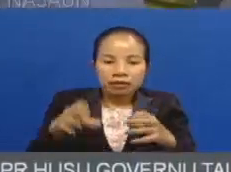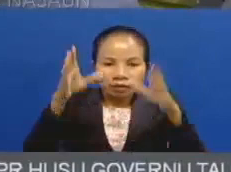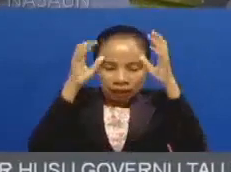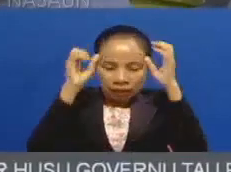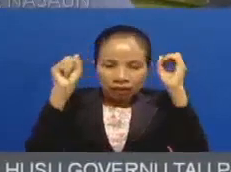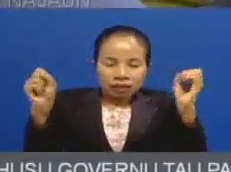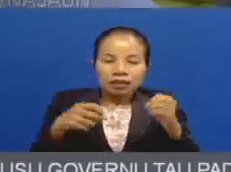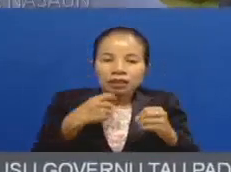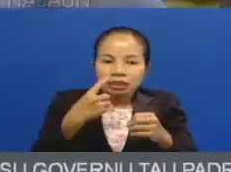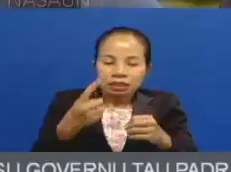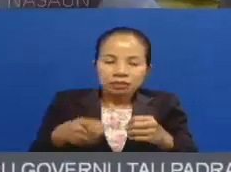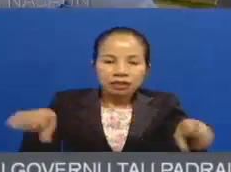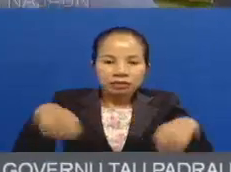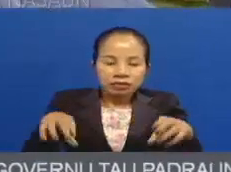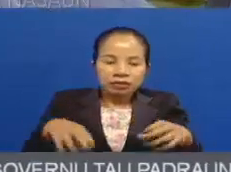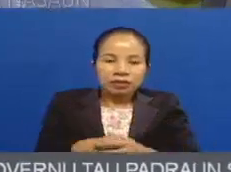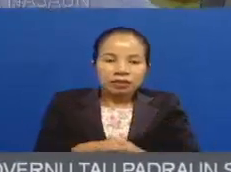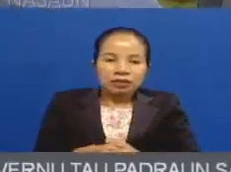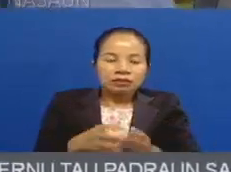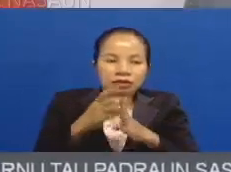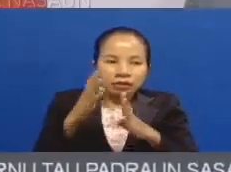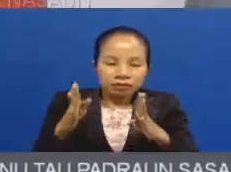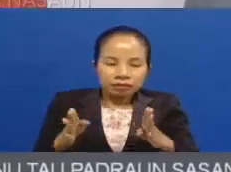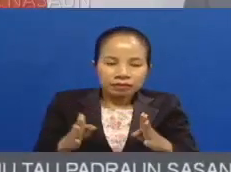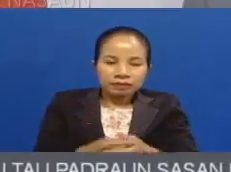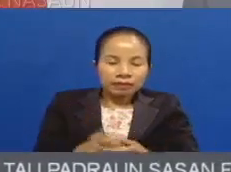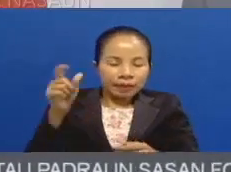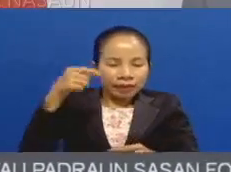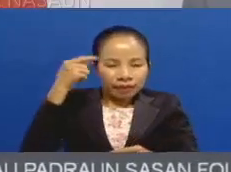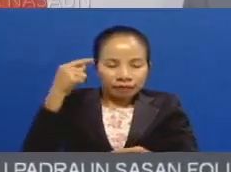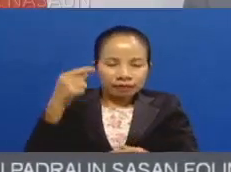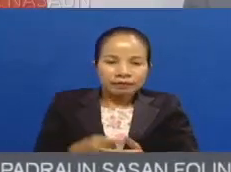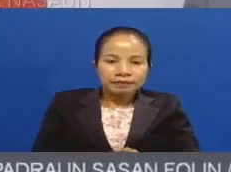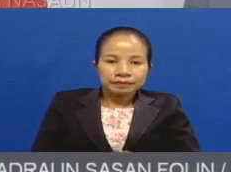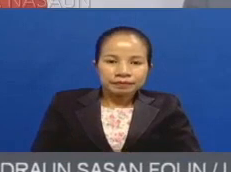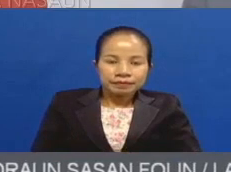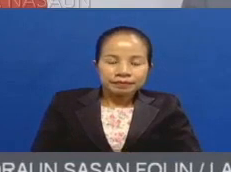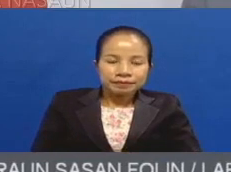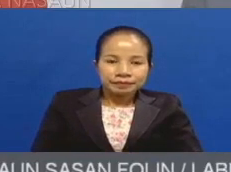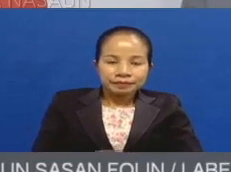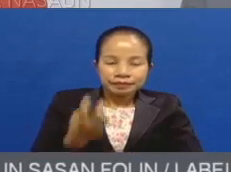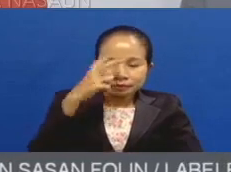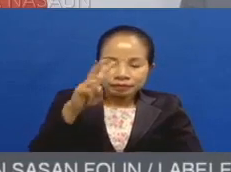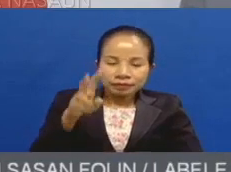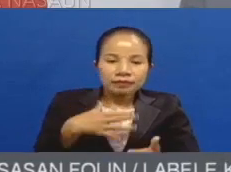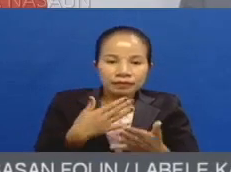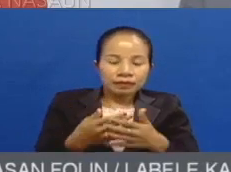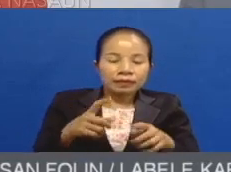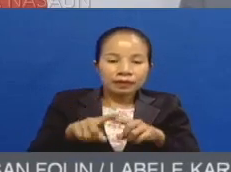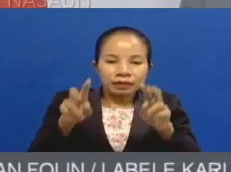la interfere ba serviço órgão executivo nian. Governo será suca diria que mais bem tem que